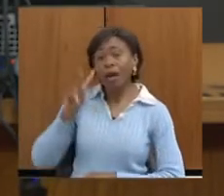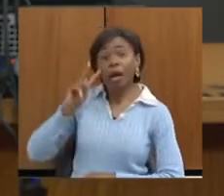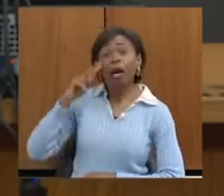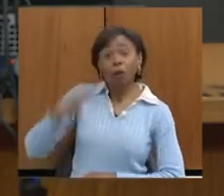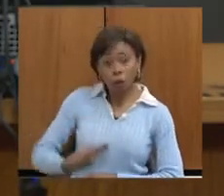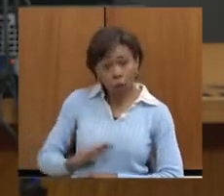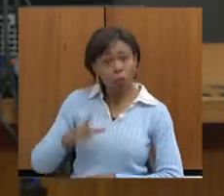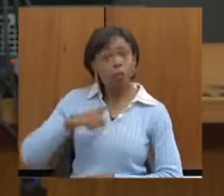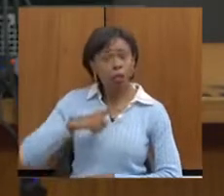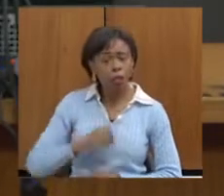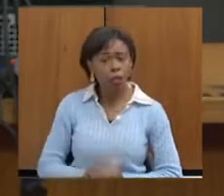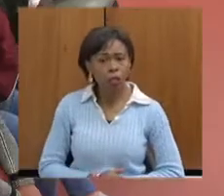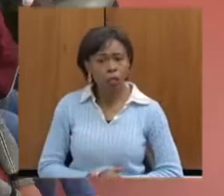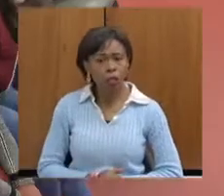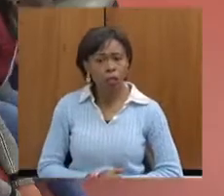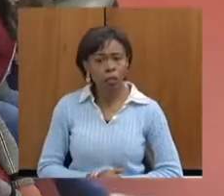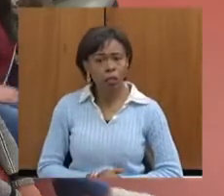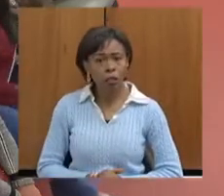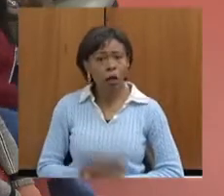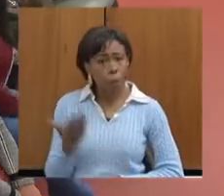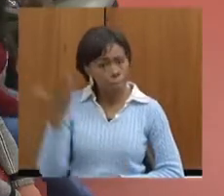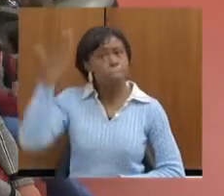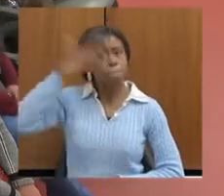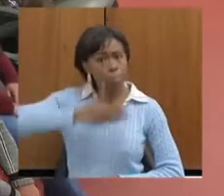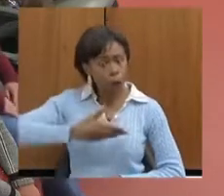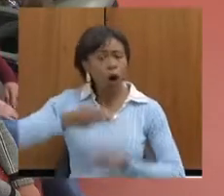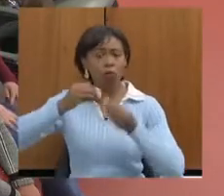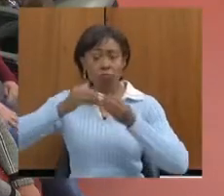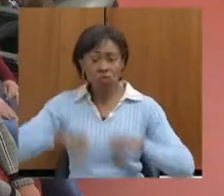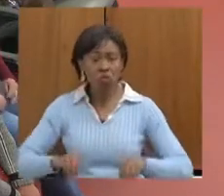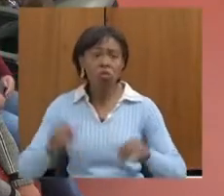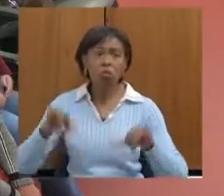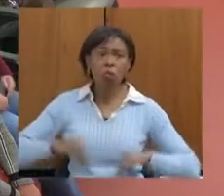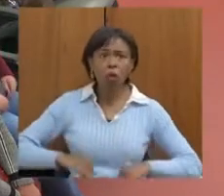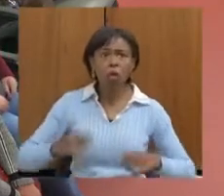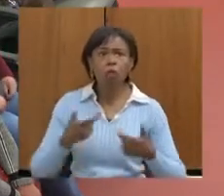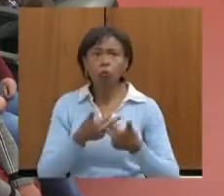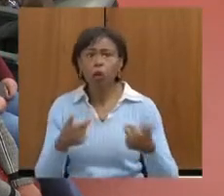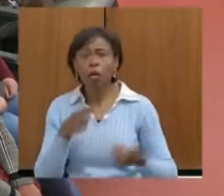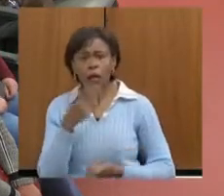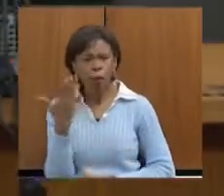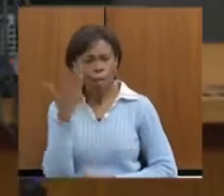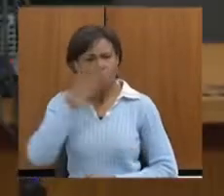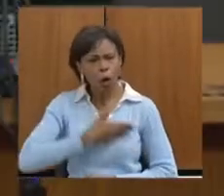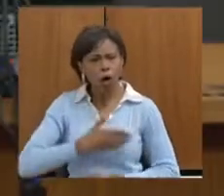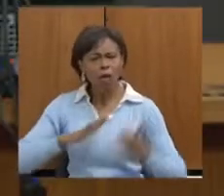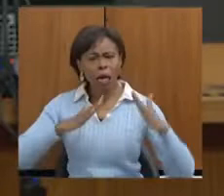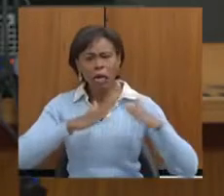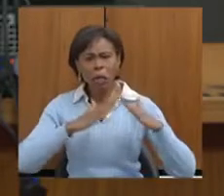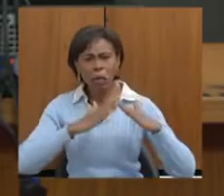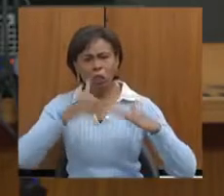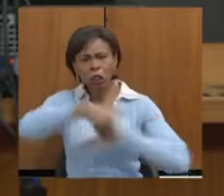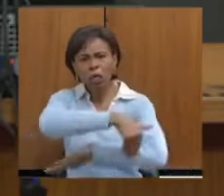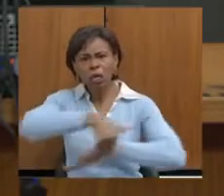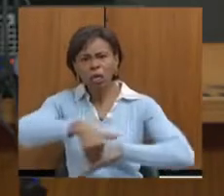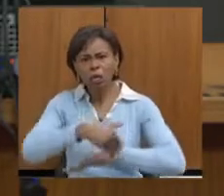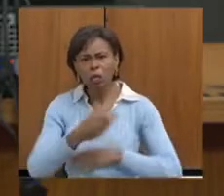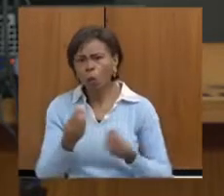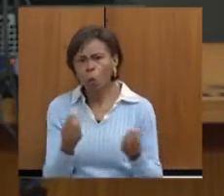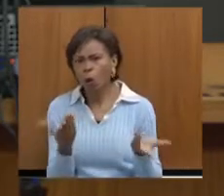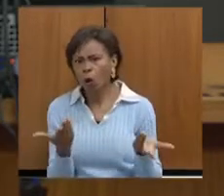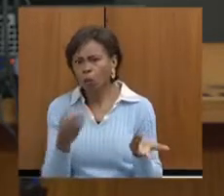reconhecida elas conseguem comprovar dados não sei como elas conseguem comprar uma residência não sei como